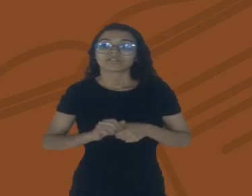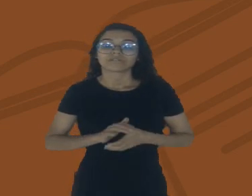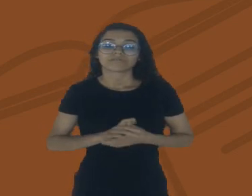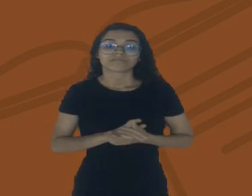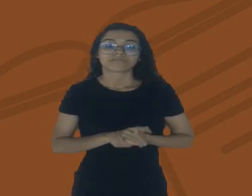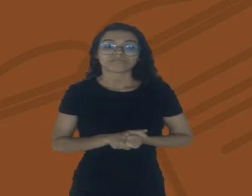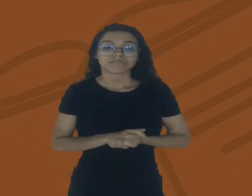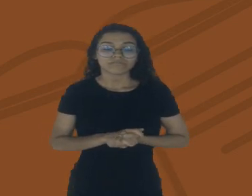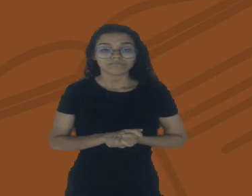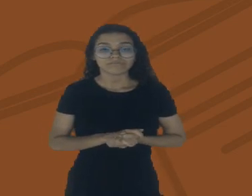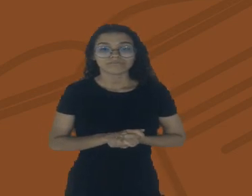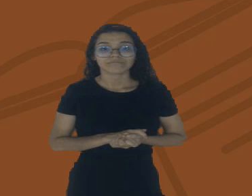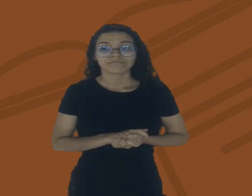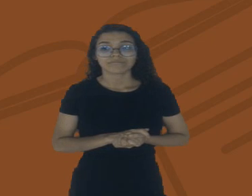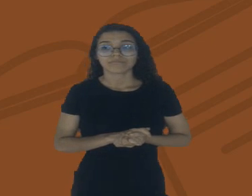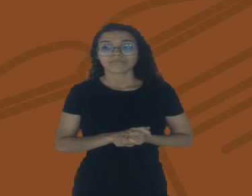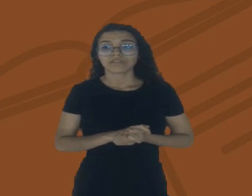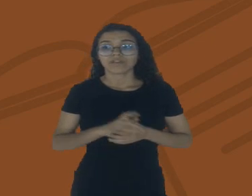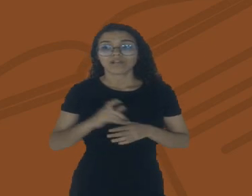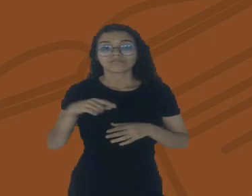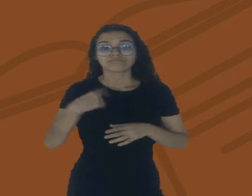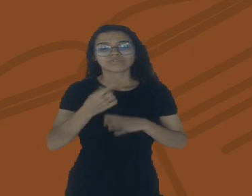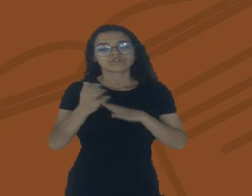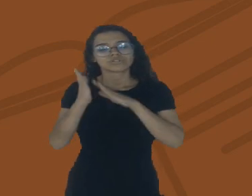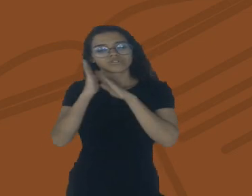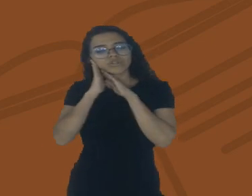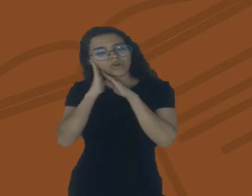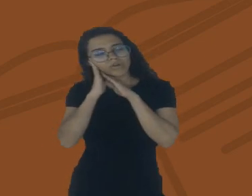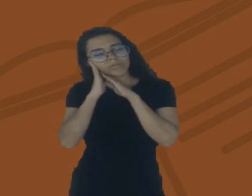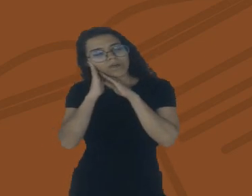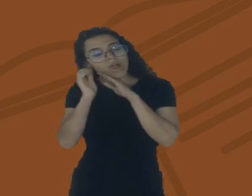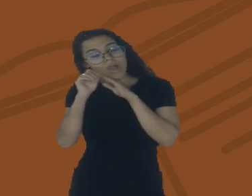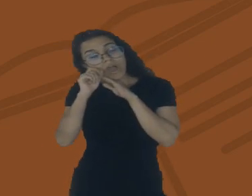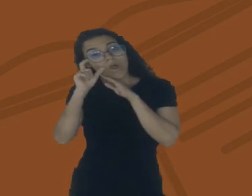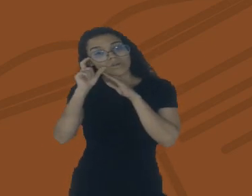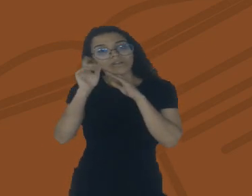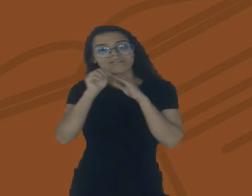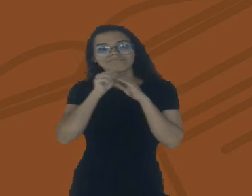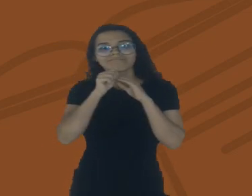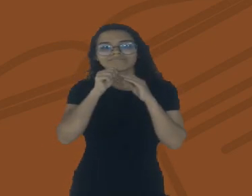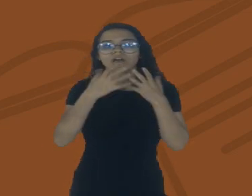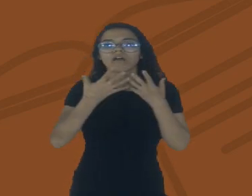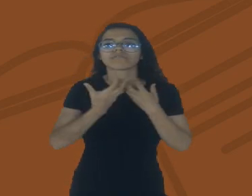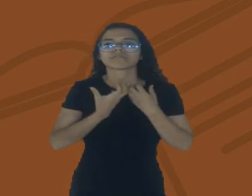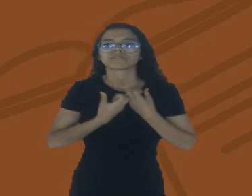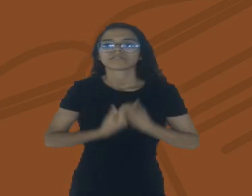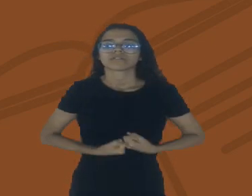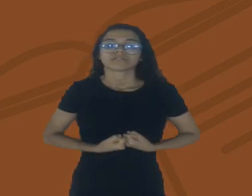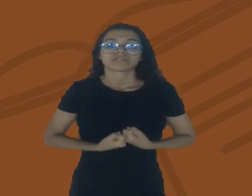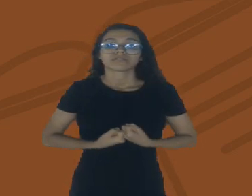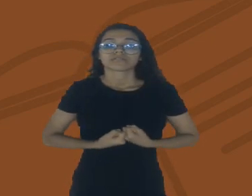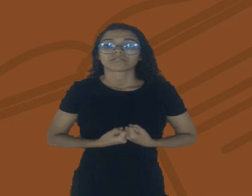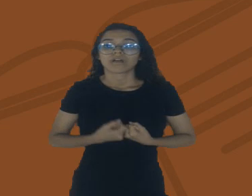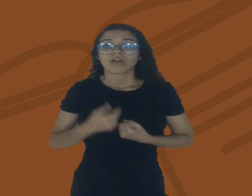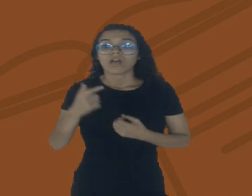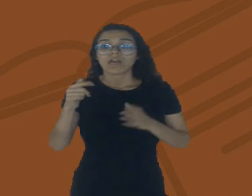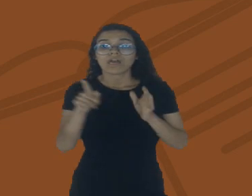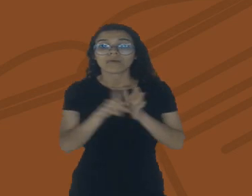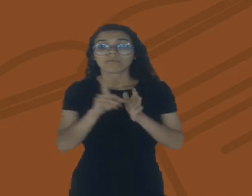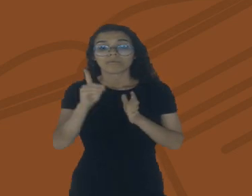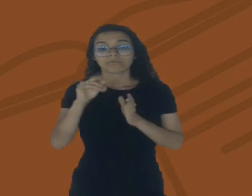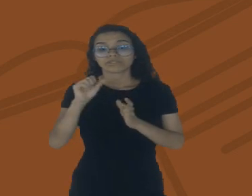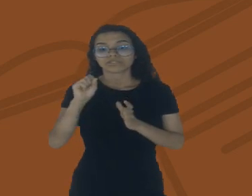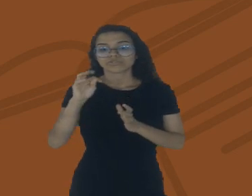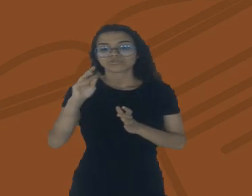tão acelerado que a gente dorme e já se acorda cansado, né? Então aí a gente está desenvolvendo um pequeno distúrbio aí